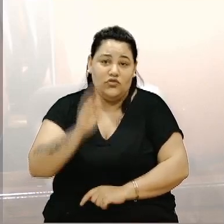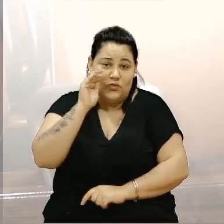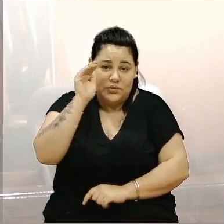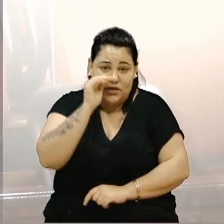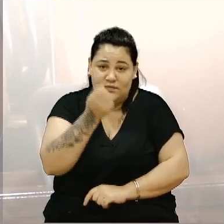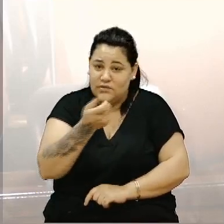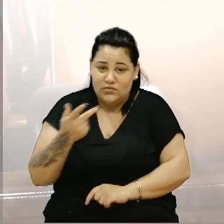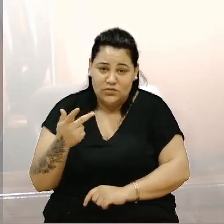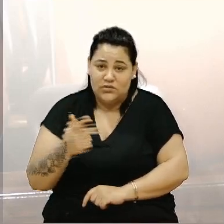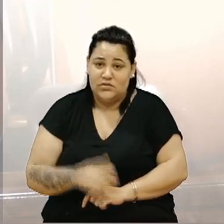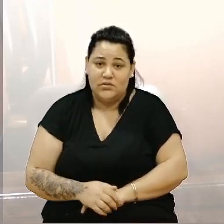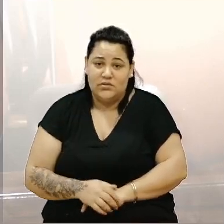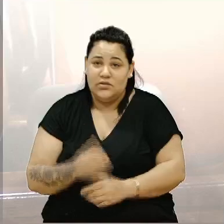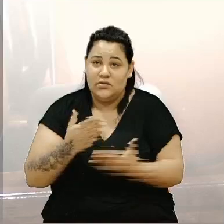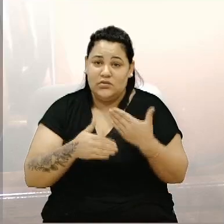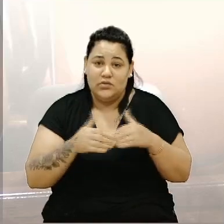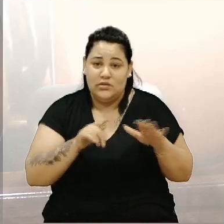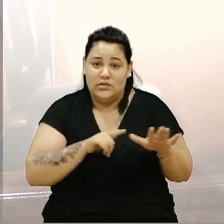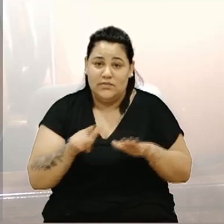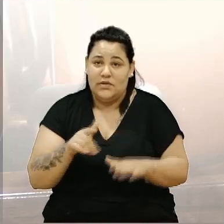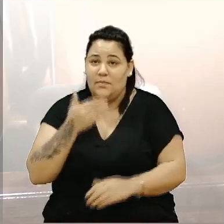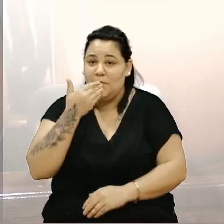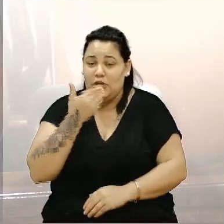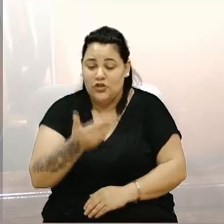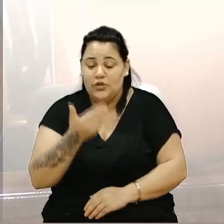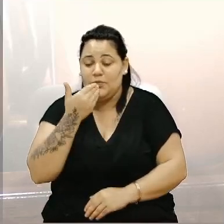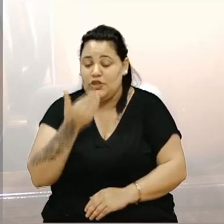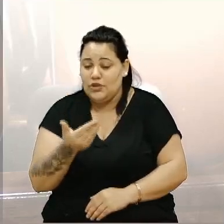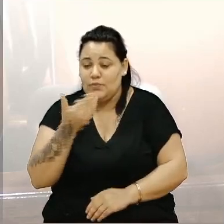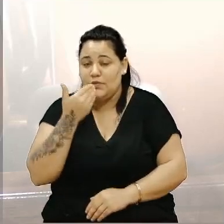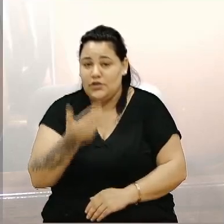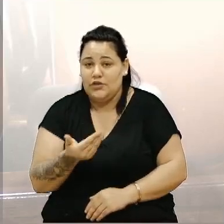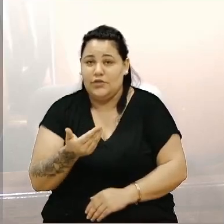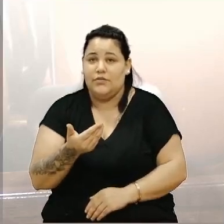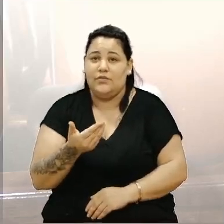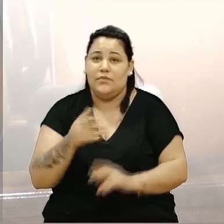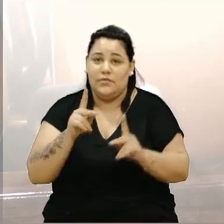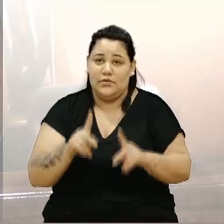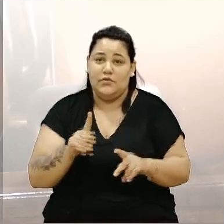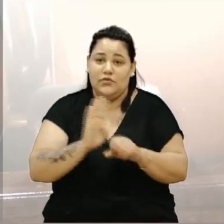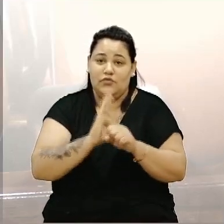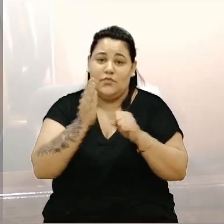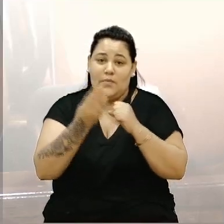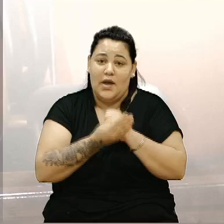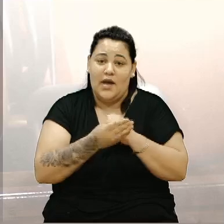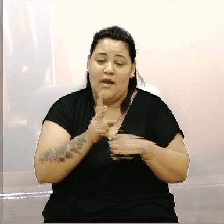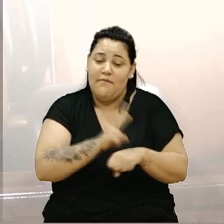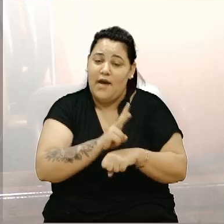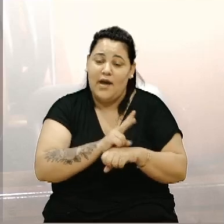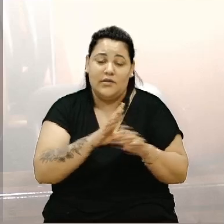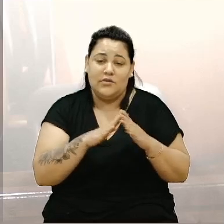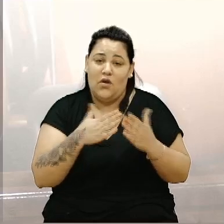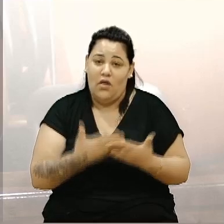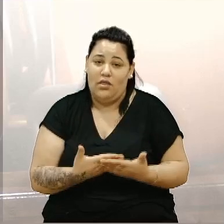porque toda semana no meu gabinete é pedido de pessoas, de bairros, pessoas que se preocupam, de vaga em